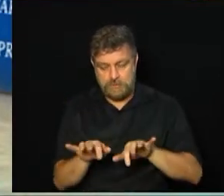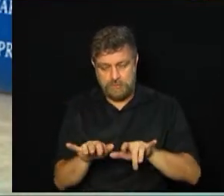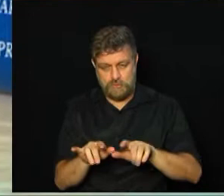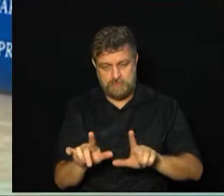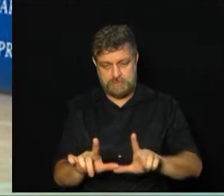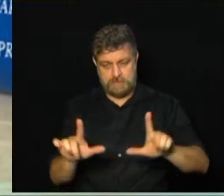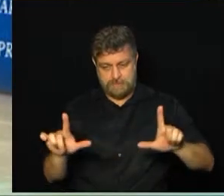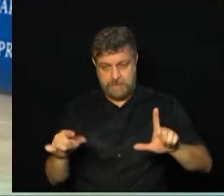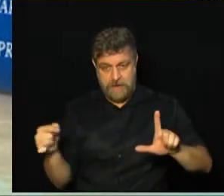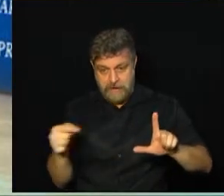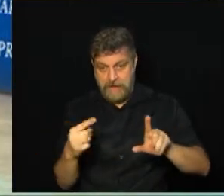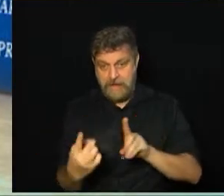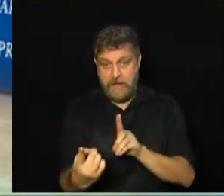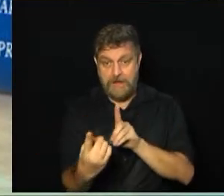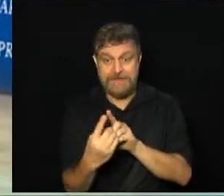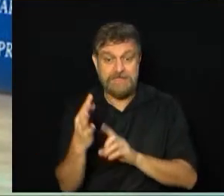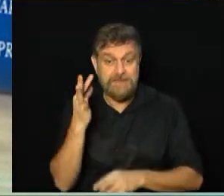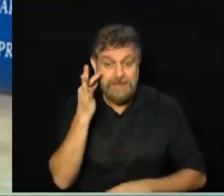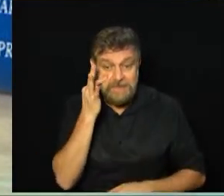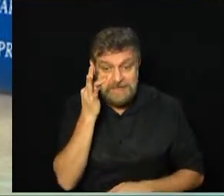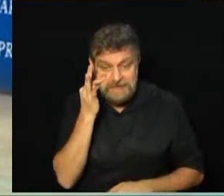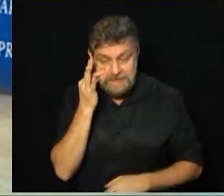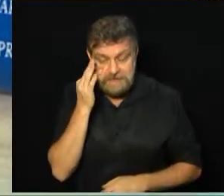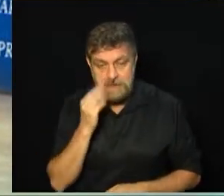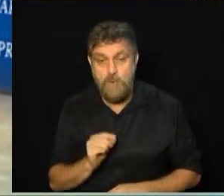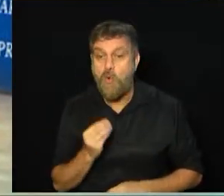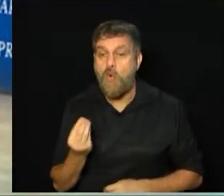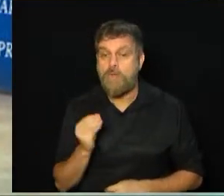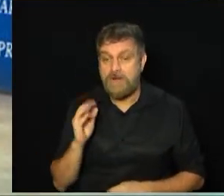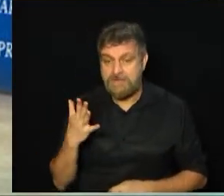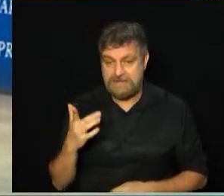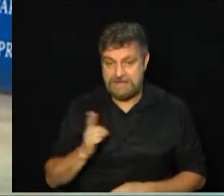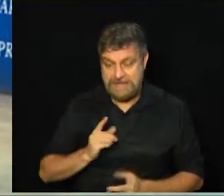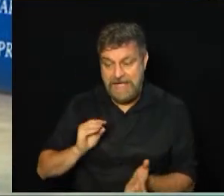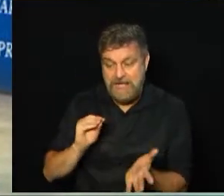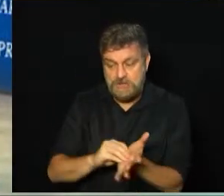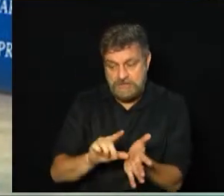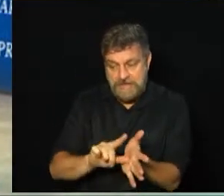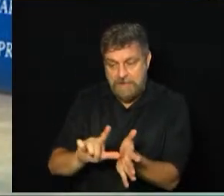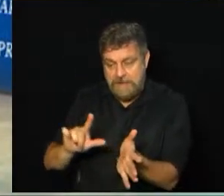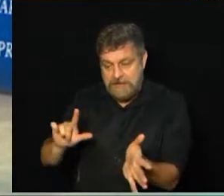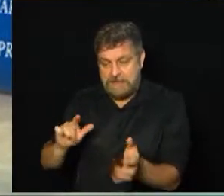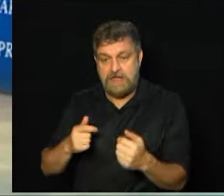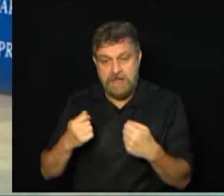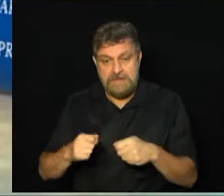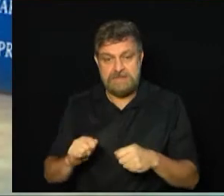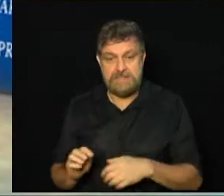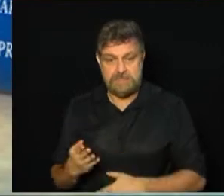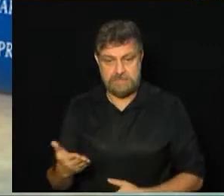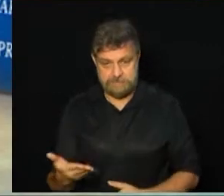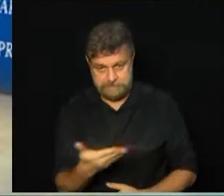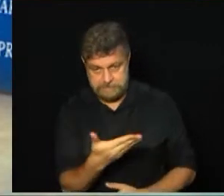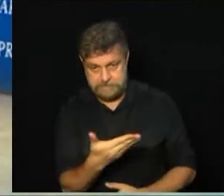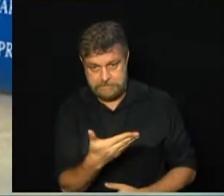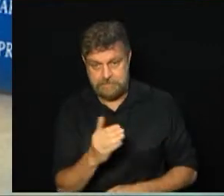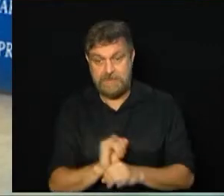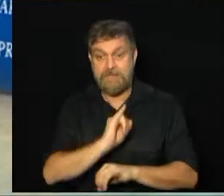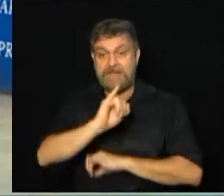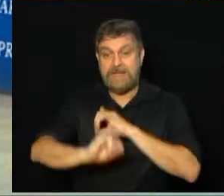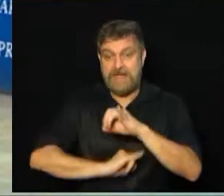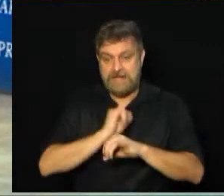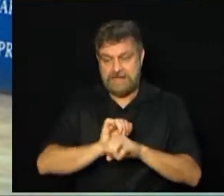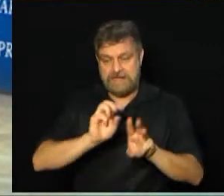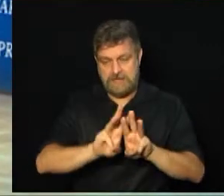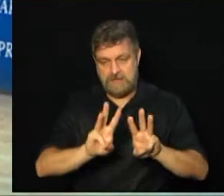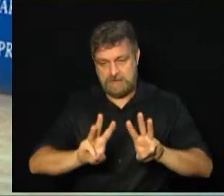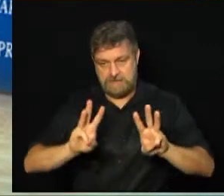cepat.campinas.sp.gov.br. O atendimento presencial do CEPAT é realizado apenas com agendamento, que deve ser feito também pela internet no site